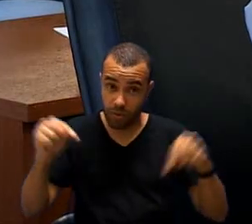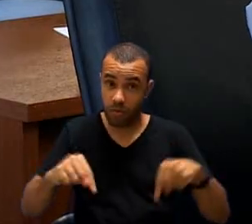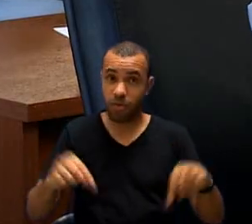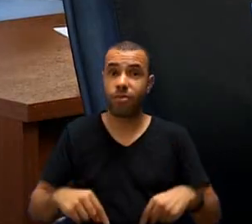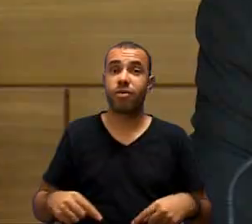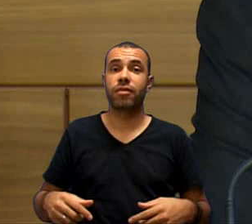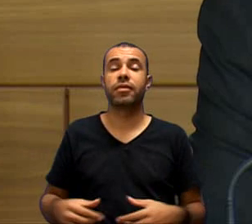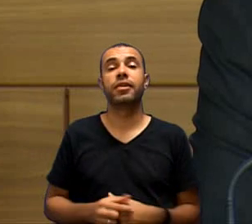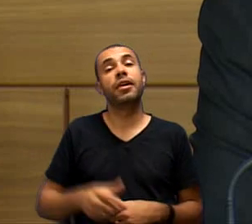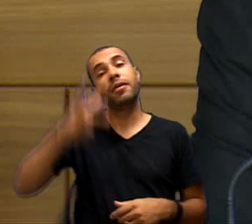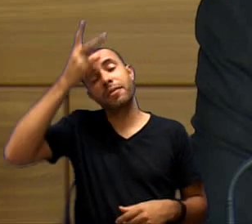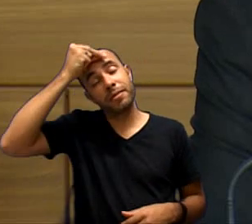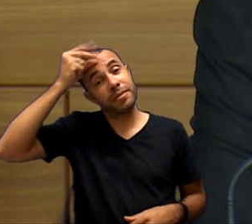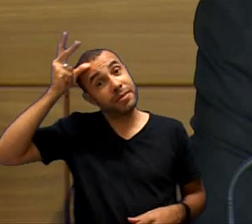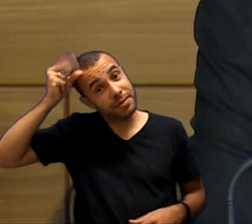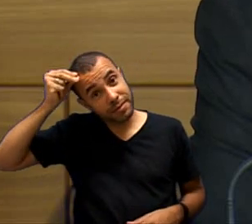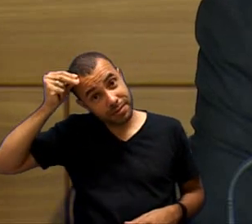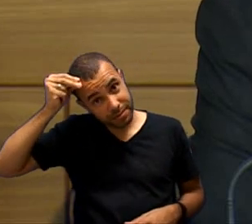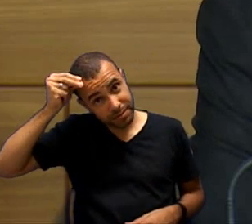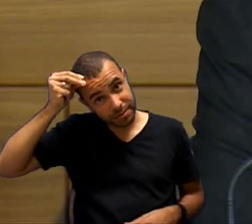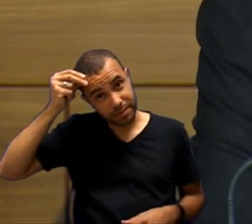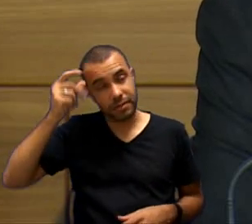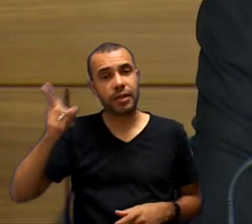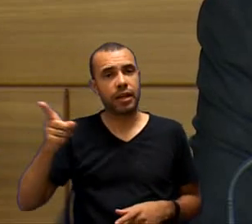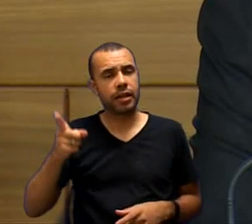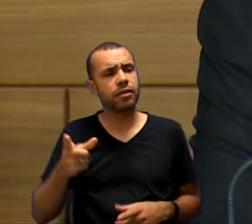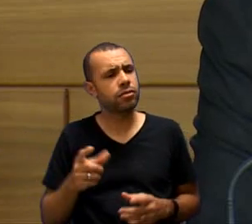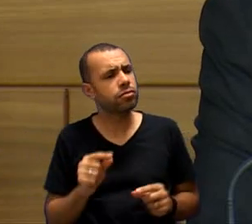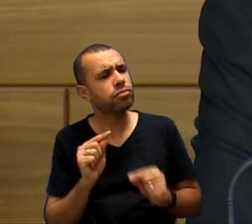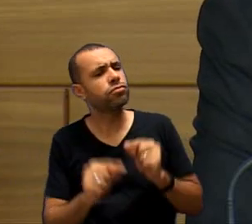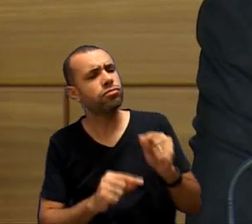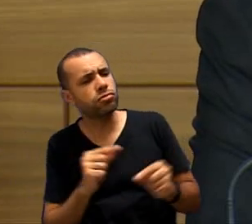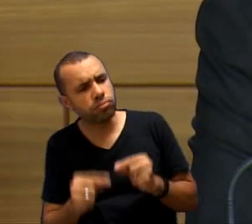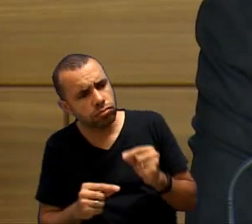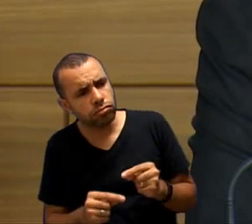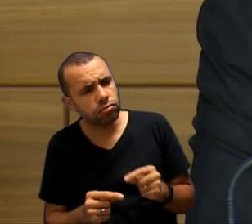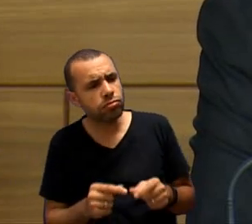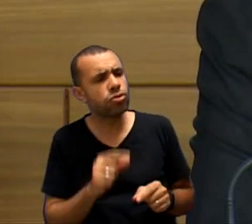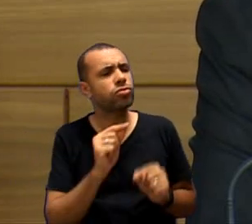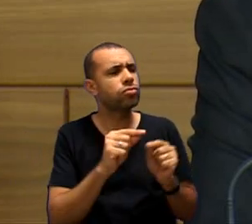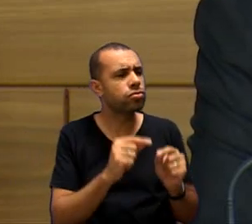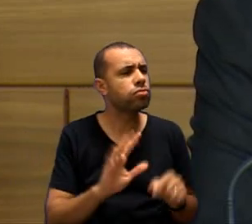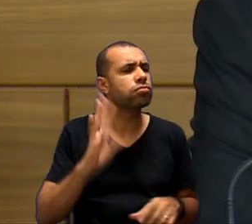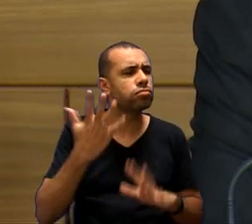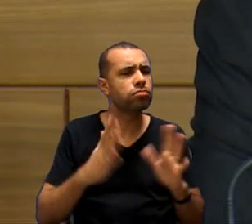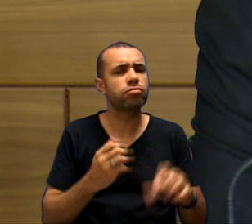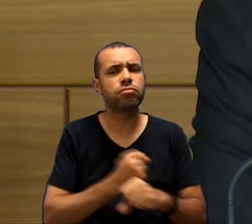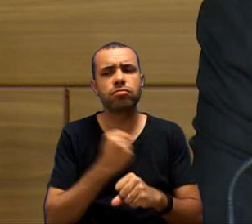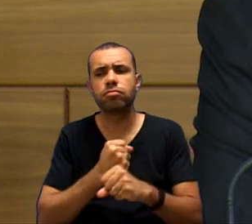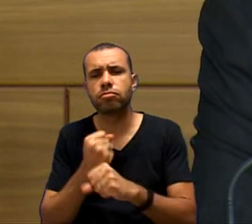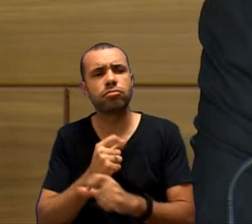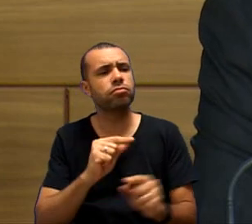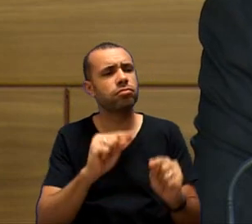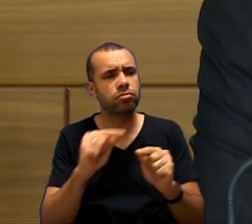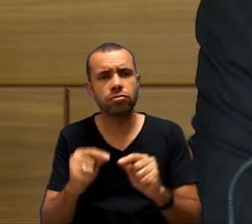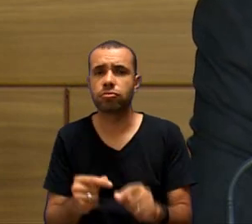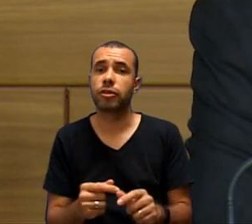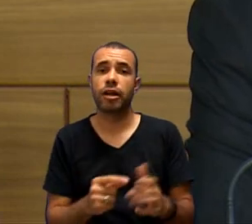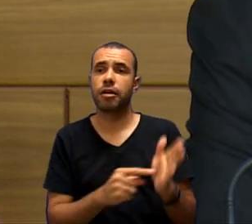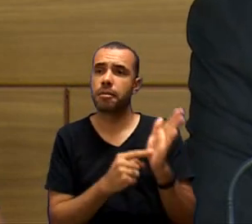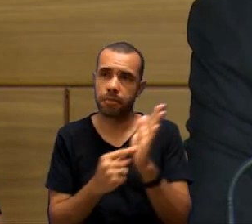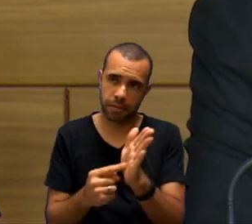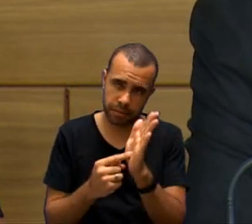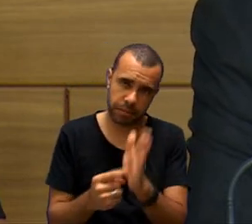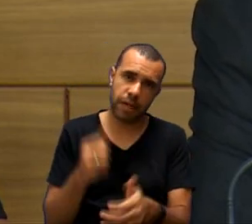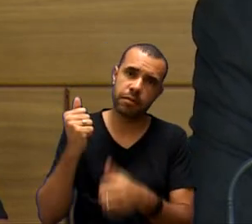esse ano. A prefeita se inteirou, ela quis se ter conhecimento de todas as obras, foi apresentado a ela,